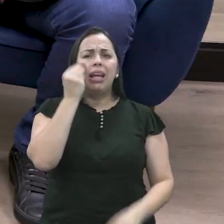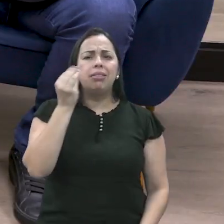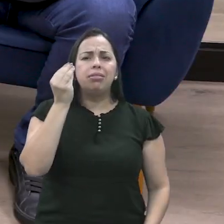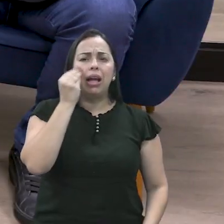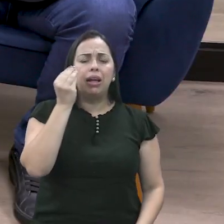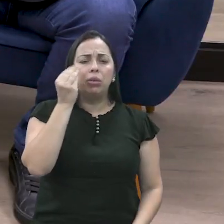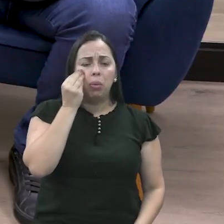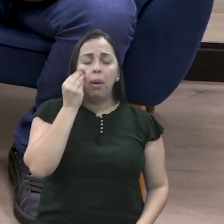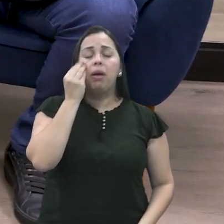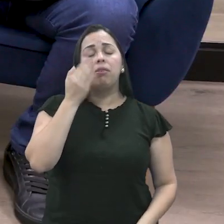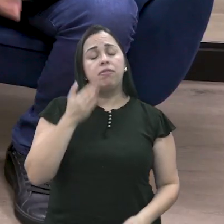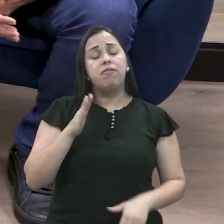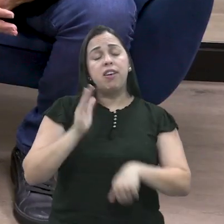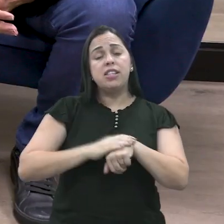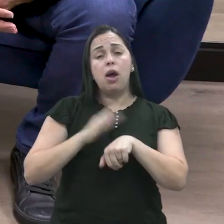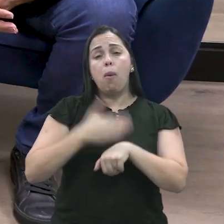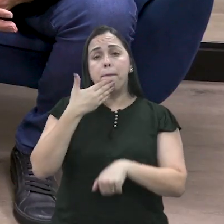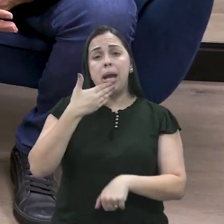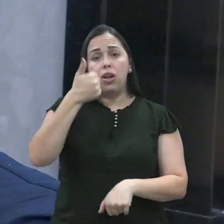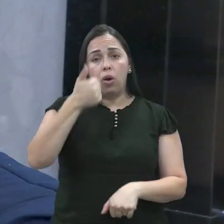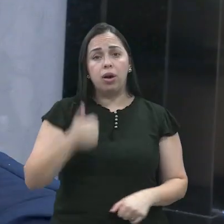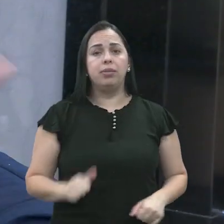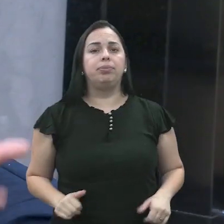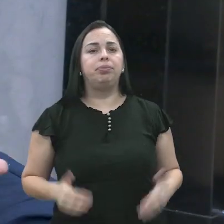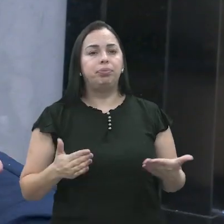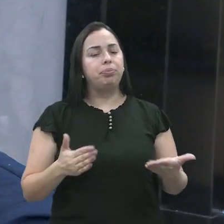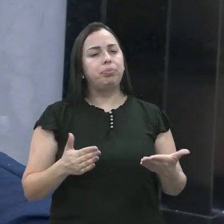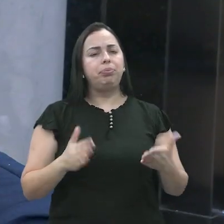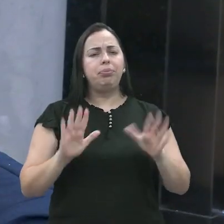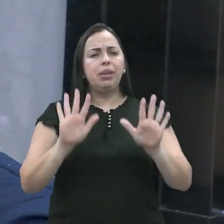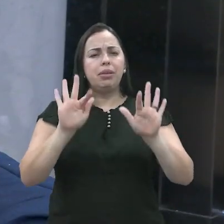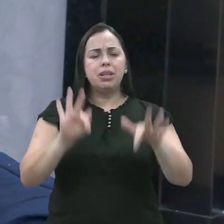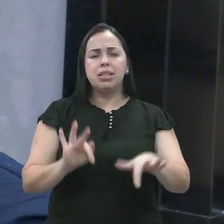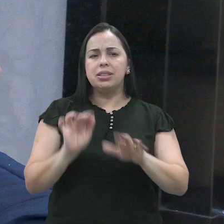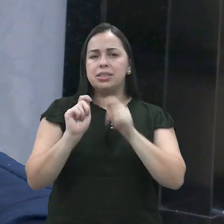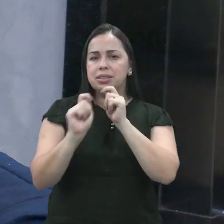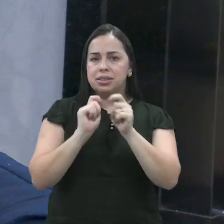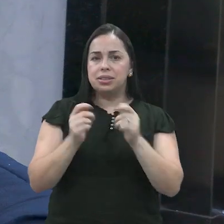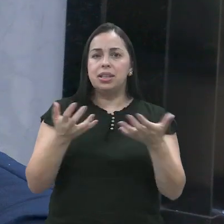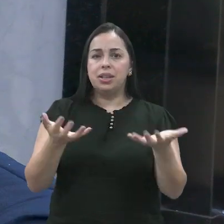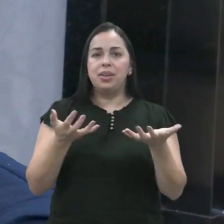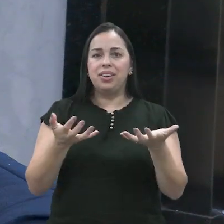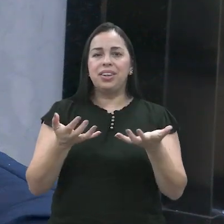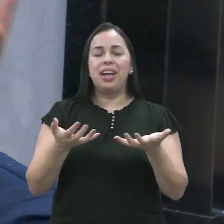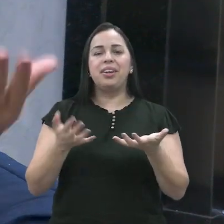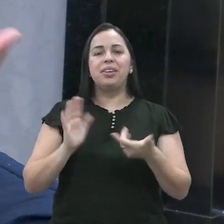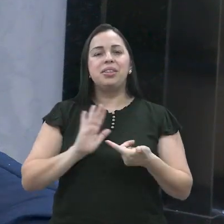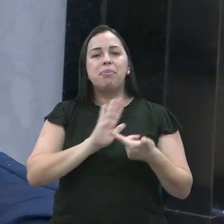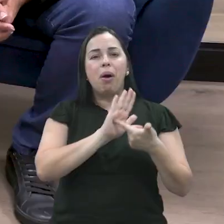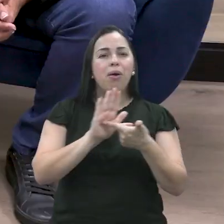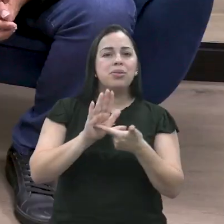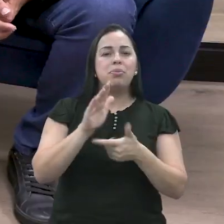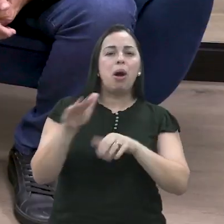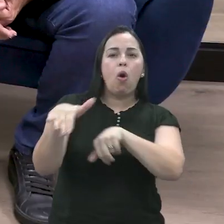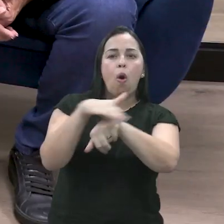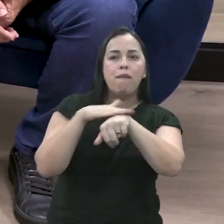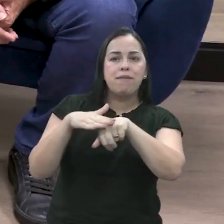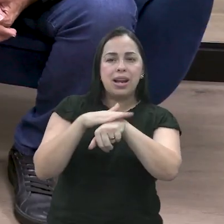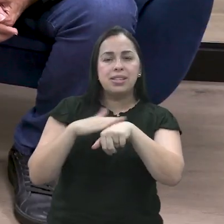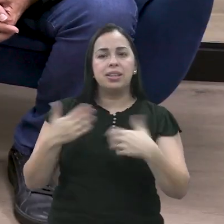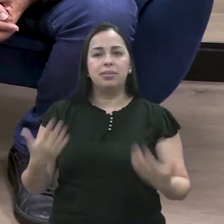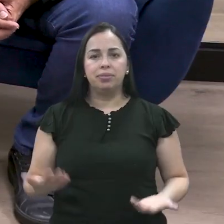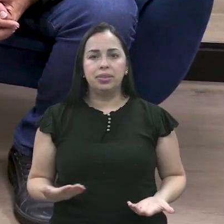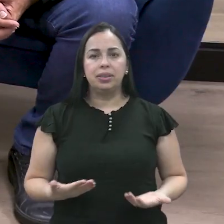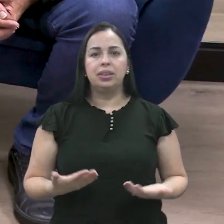melhor, sempre tendo como foco o melhor para a nossa cidade. E para a gente finalizar a nossa conversa, eu queria que você deixasse uma mensagem para os munícipes aqui de São José dos